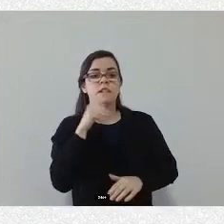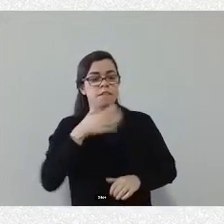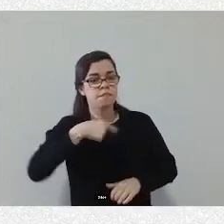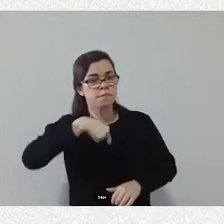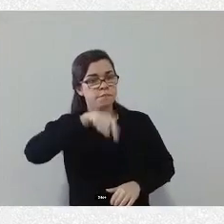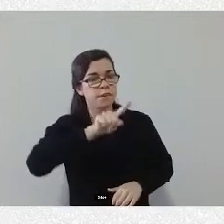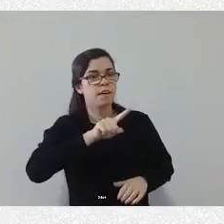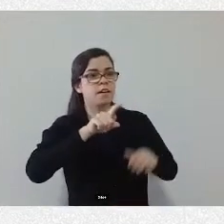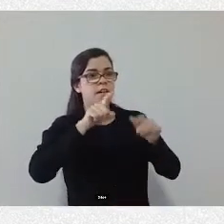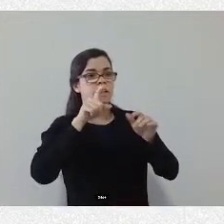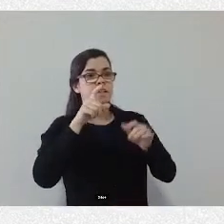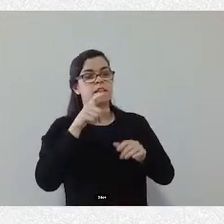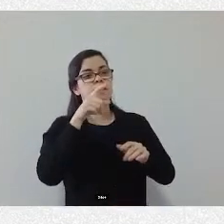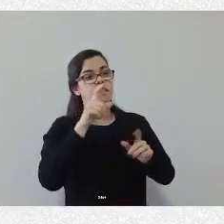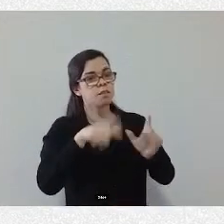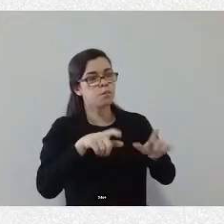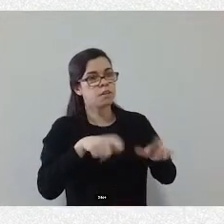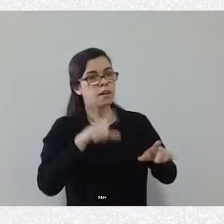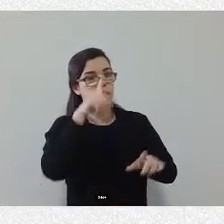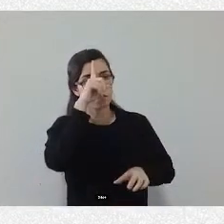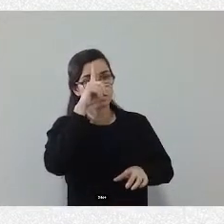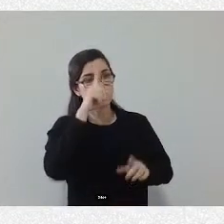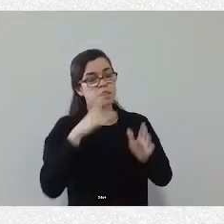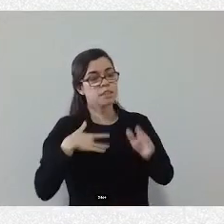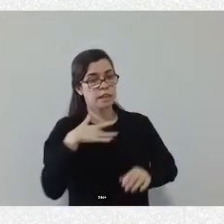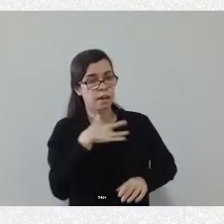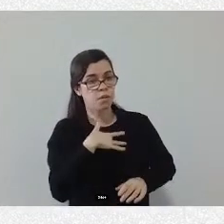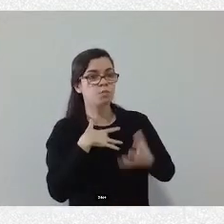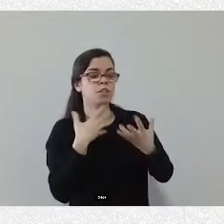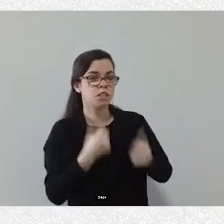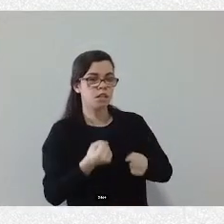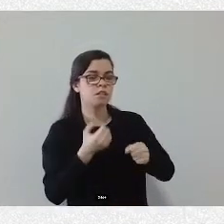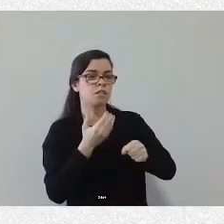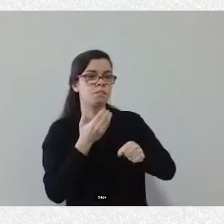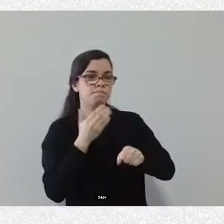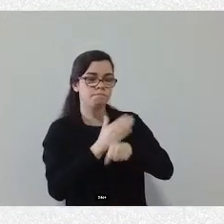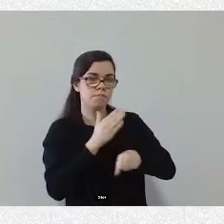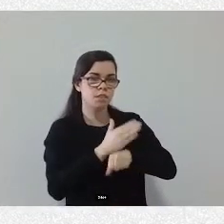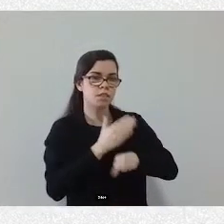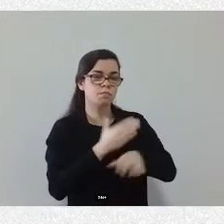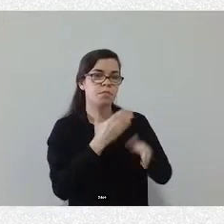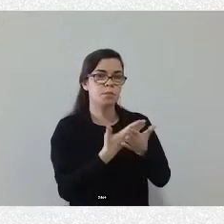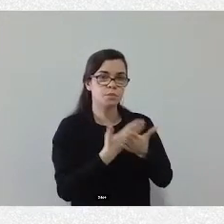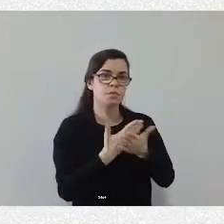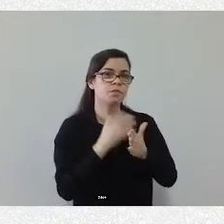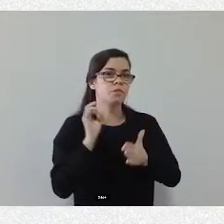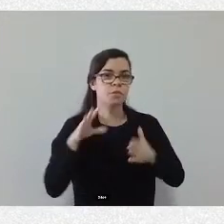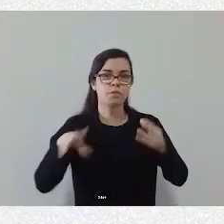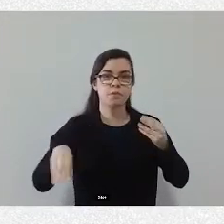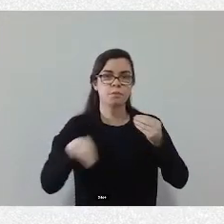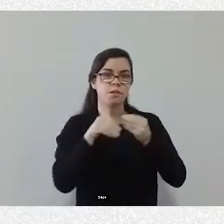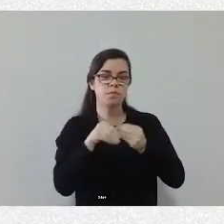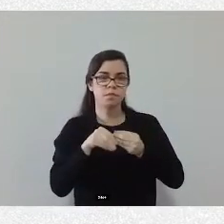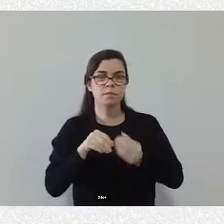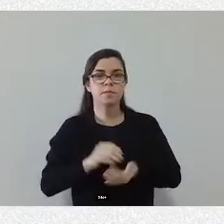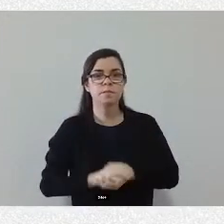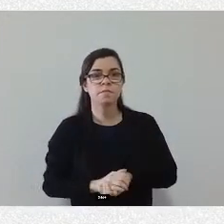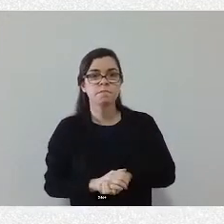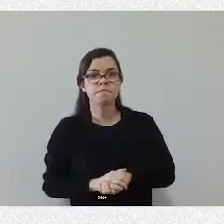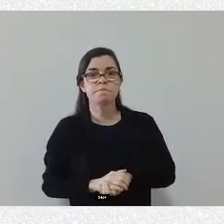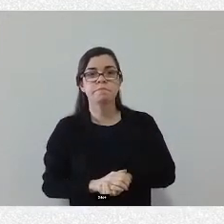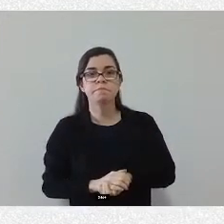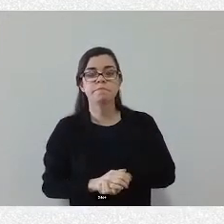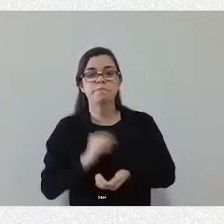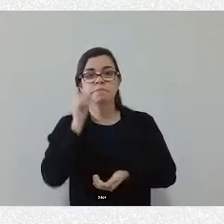que aceitarem participar do estudo, né? Então, complementando apenas o que o Dr. Regis falou.